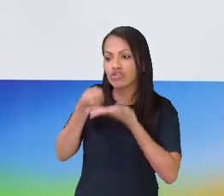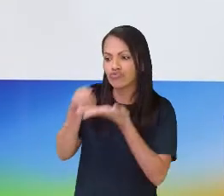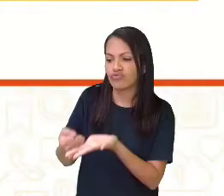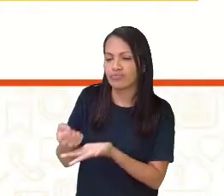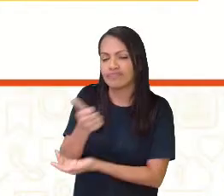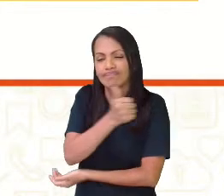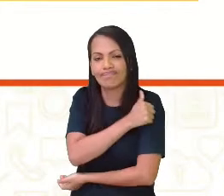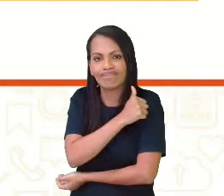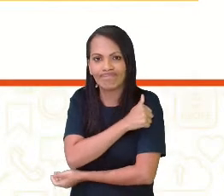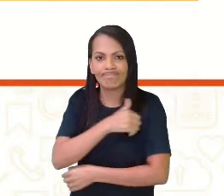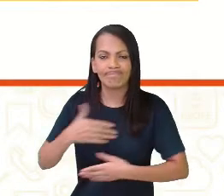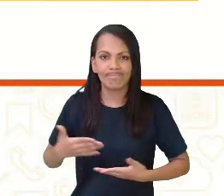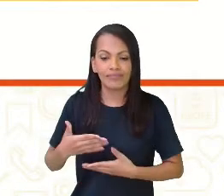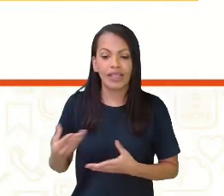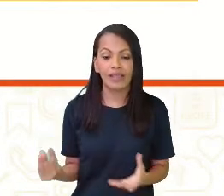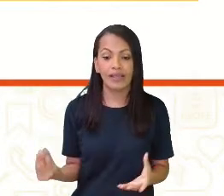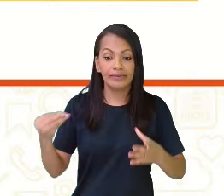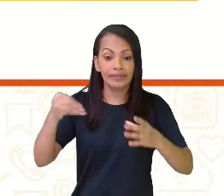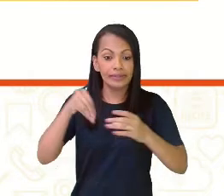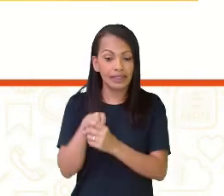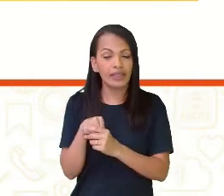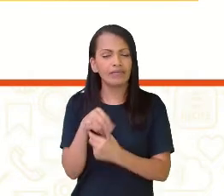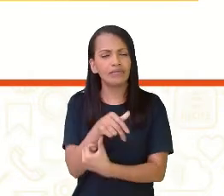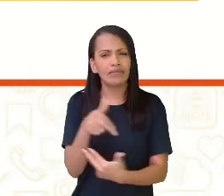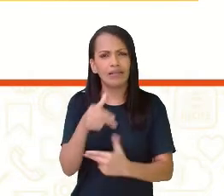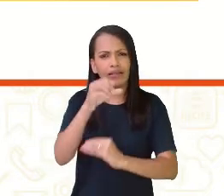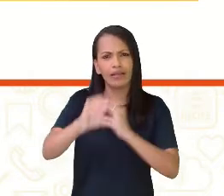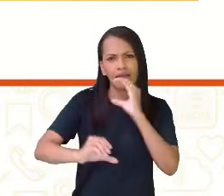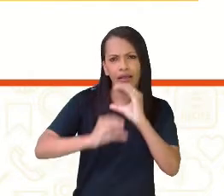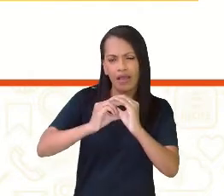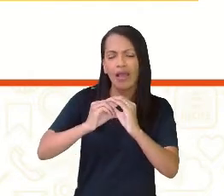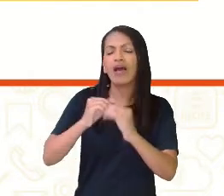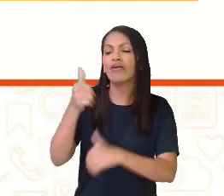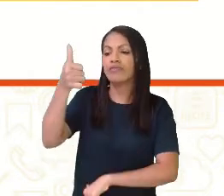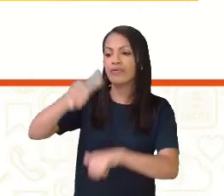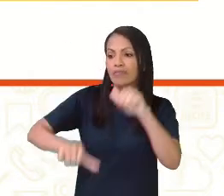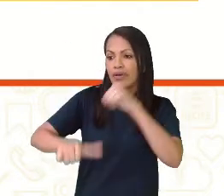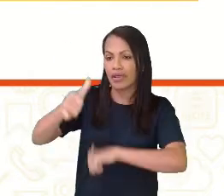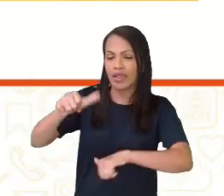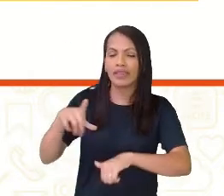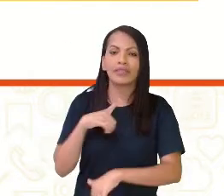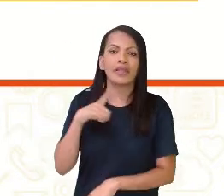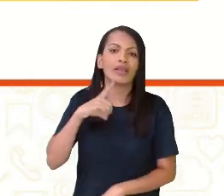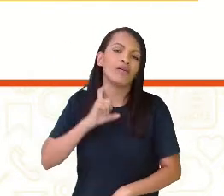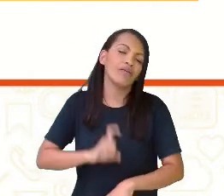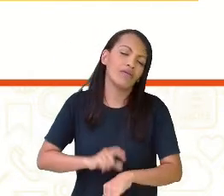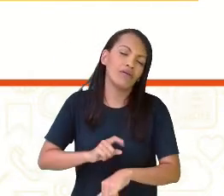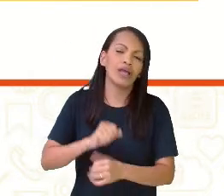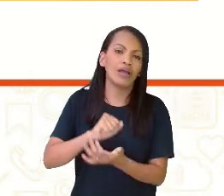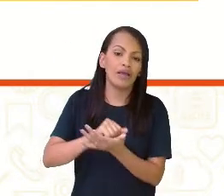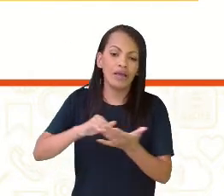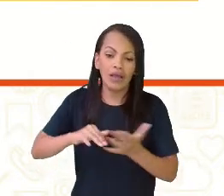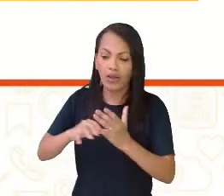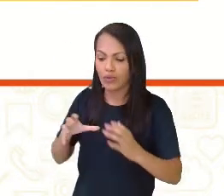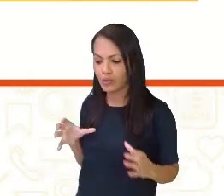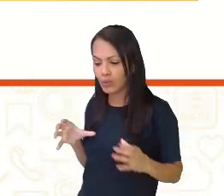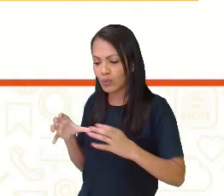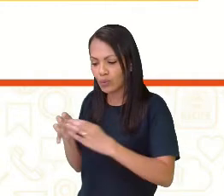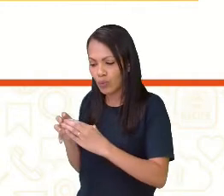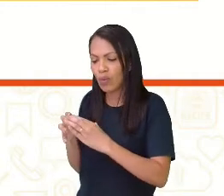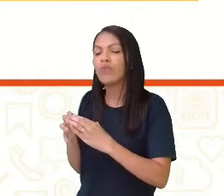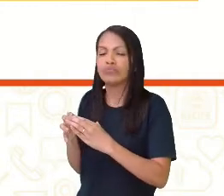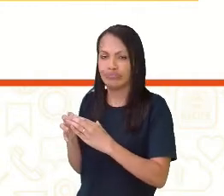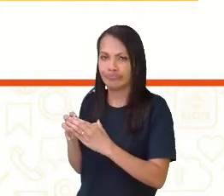Então, dentro desse ciclo avaliativo, a gente tem momentos, né? Momentos de atividade em grupo, momento